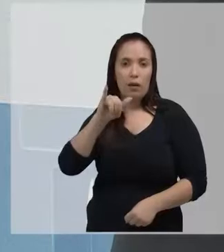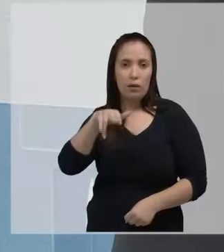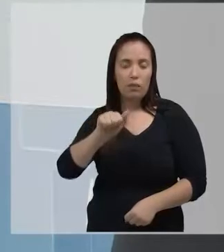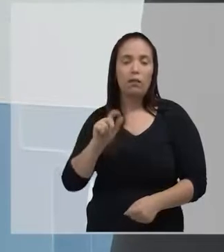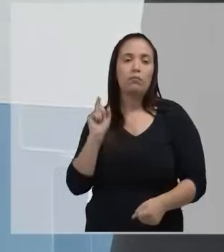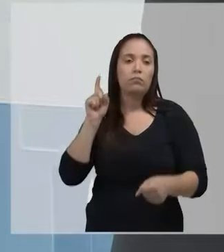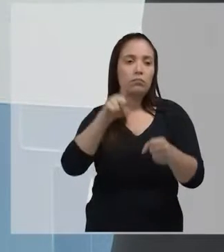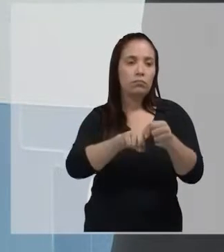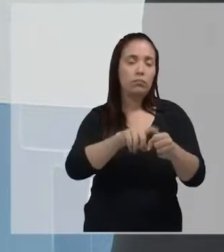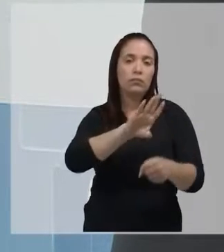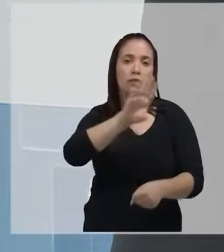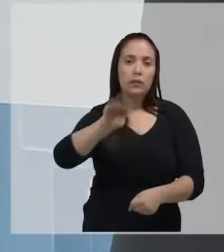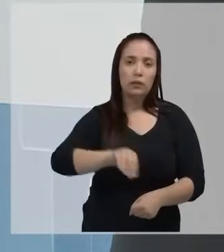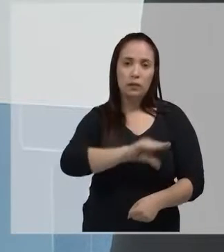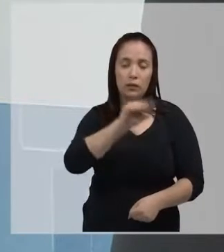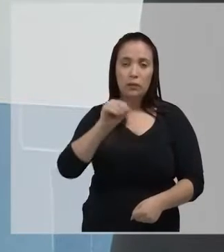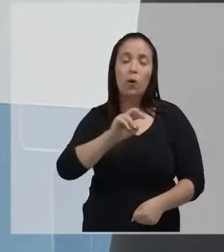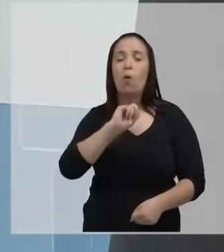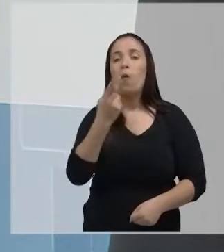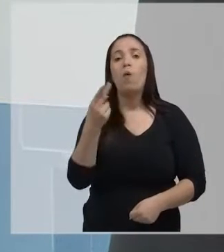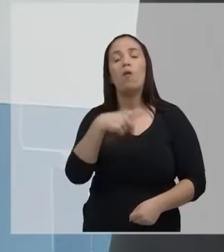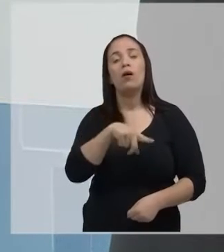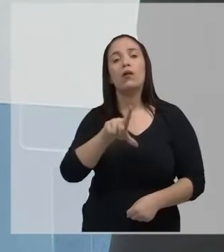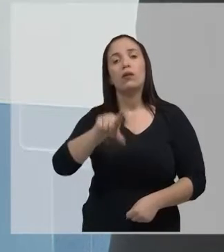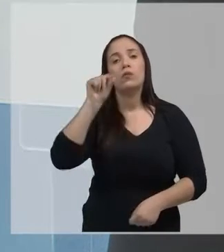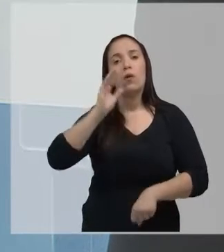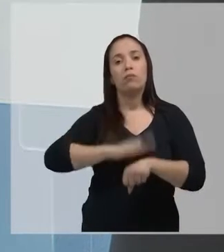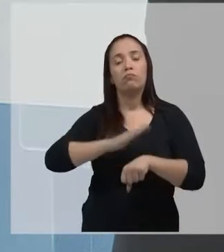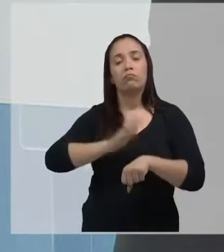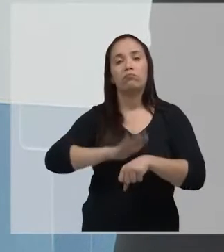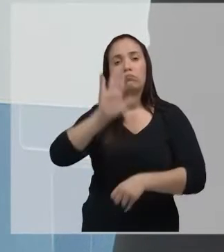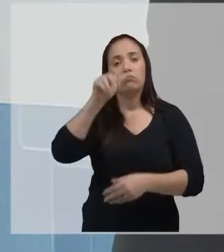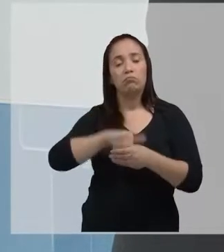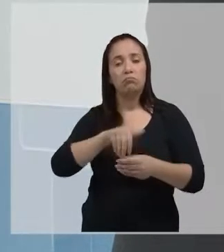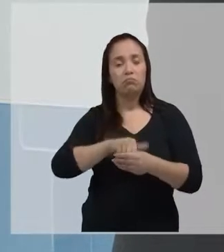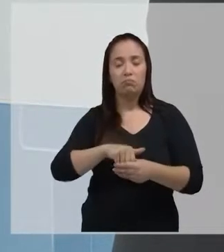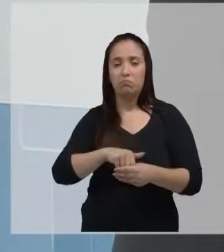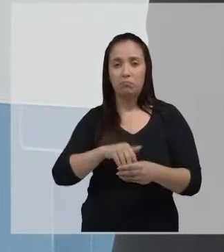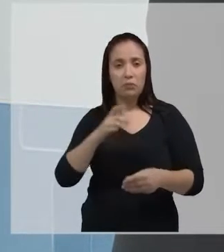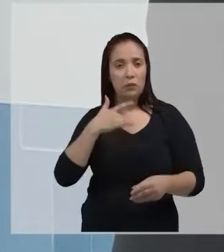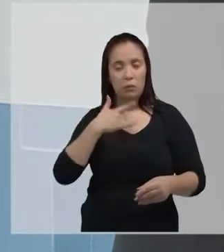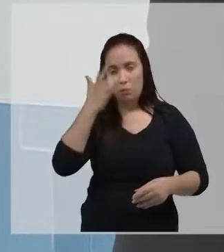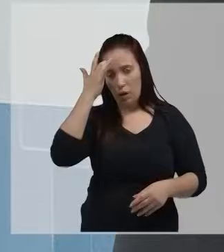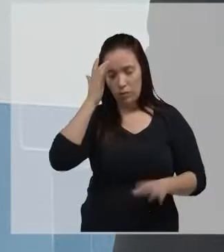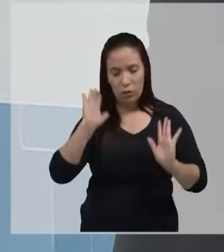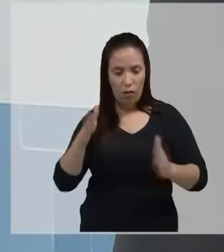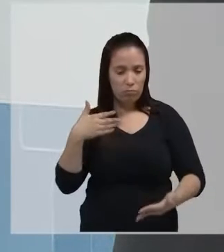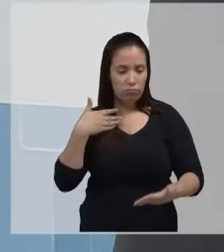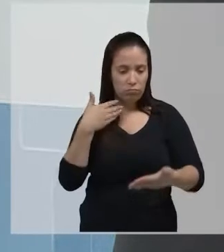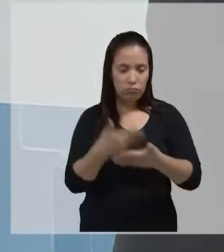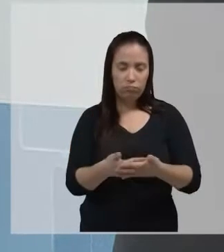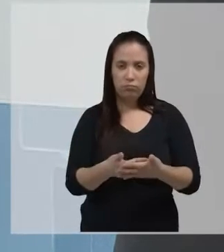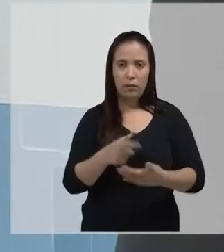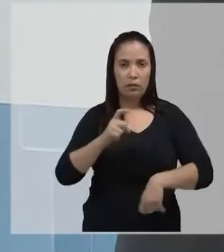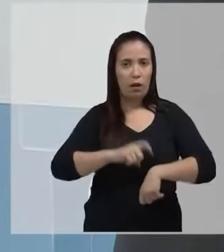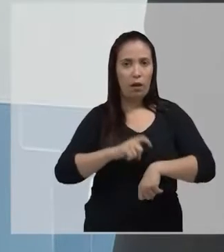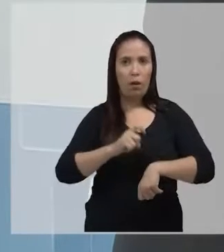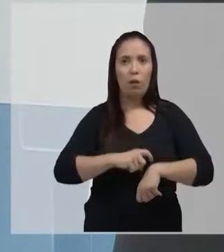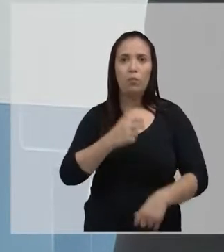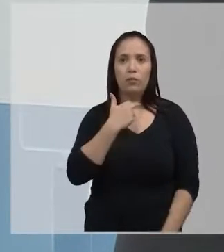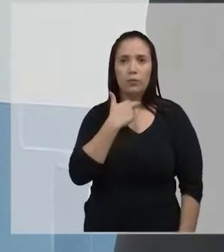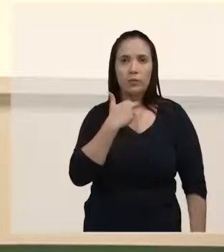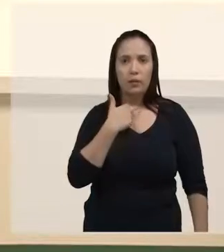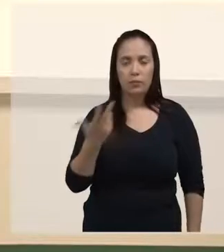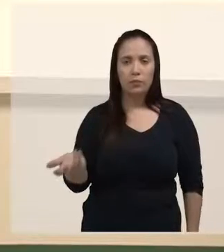com o Ciro, ou lançar candidatura própria. ou lançar candidatura própria. Que eu acho já o tempo exíguo para meter mais uma candidatura aí no meio desse